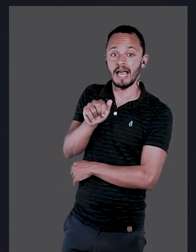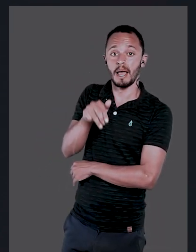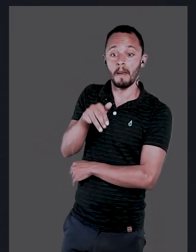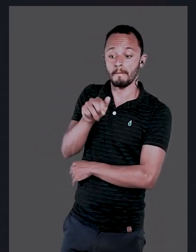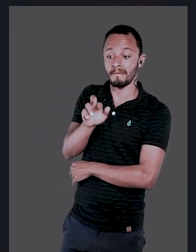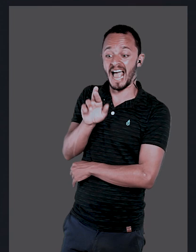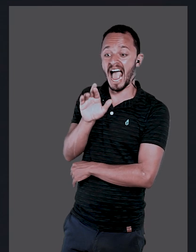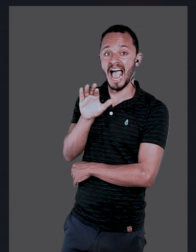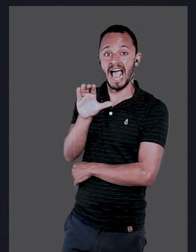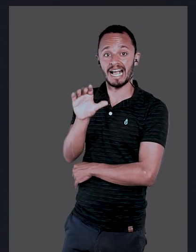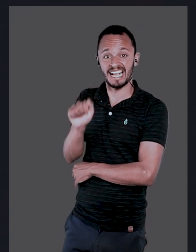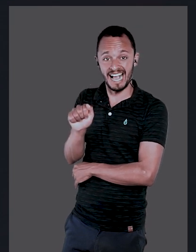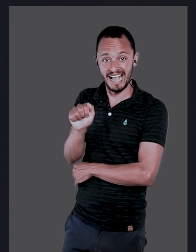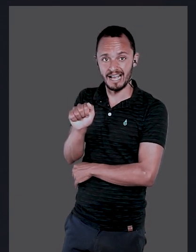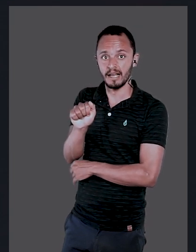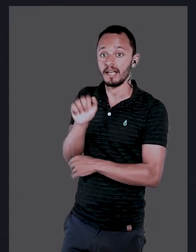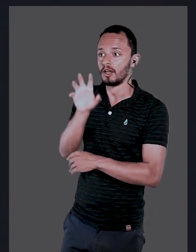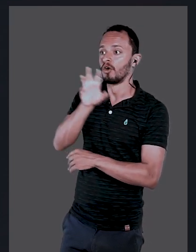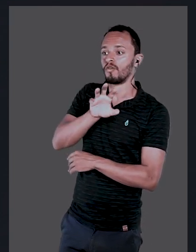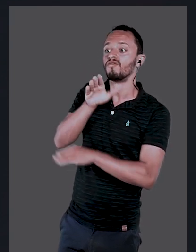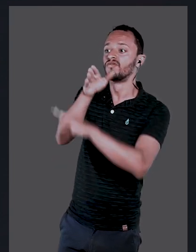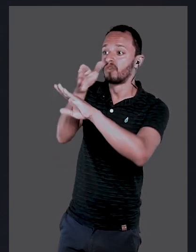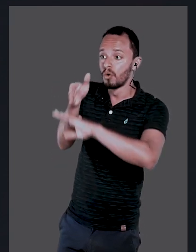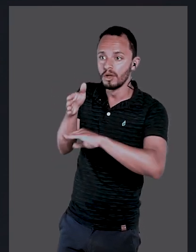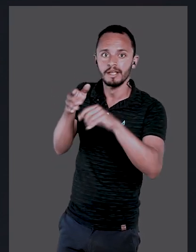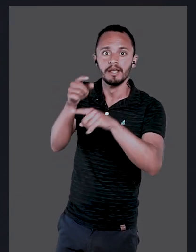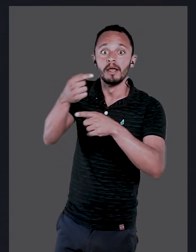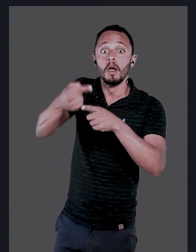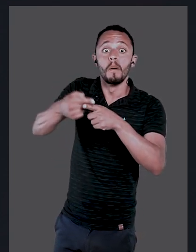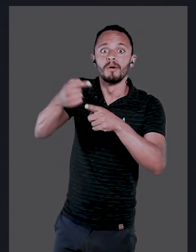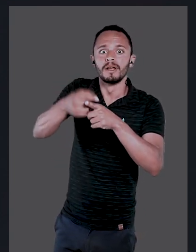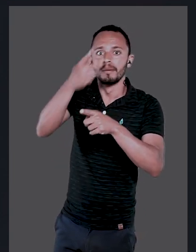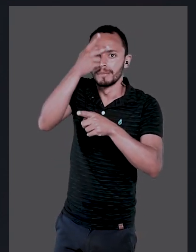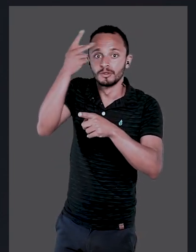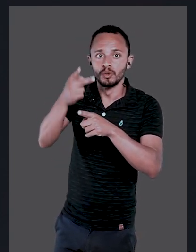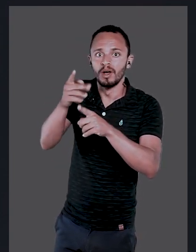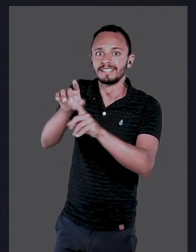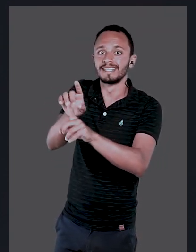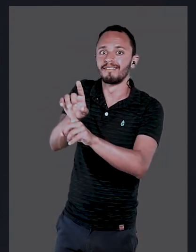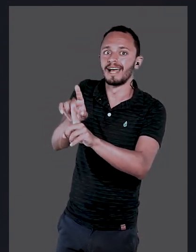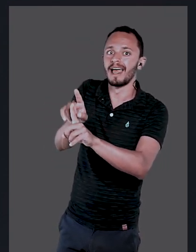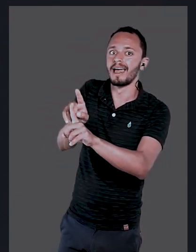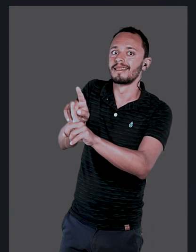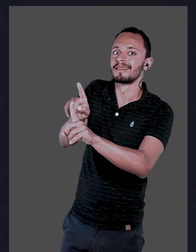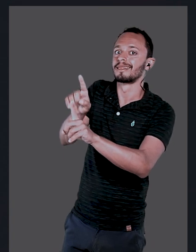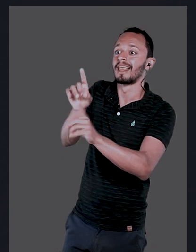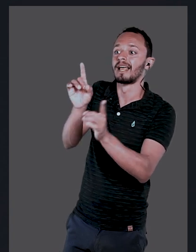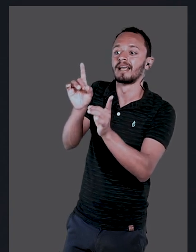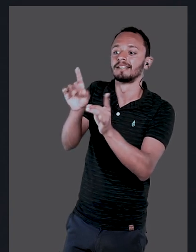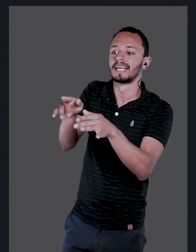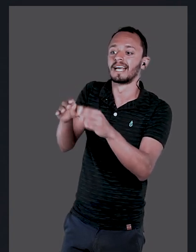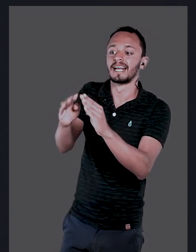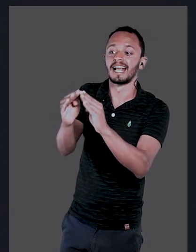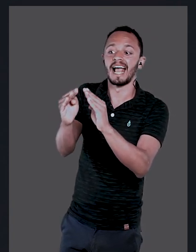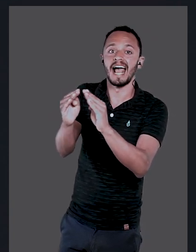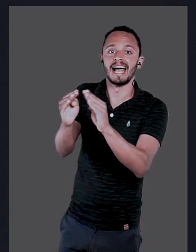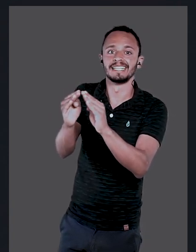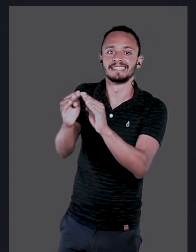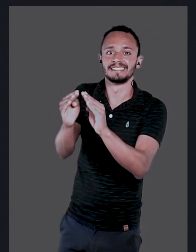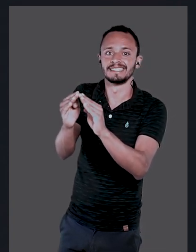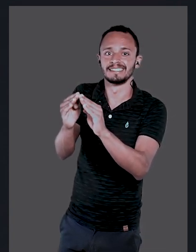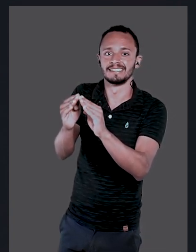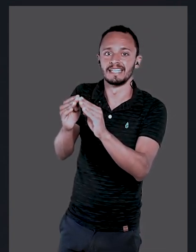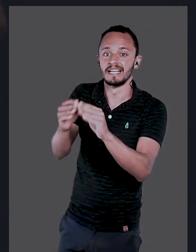Dinamarca e haver um protesto porque as pessoas estavam entregando as casas de férias e estavam horrorizadas porque